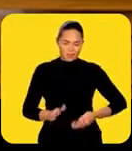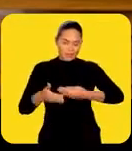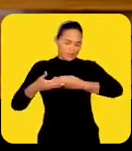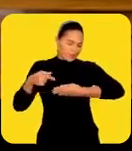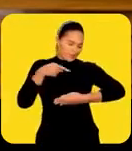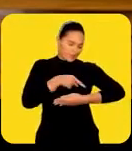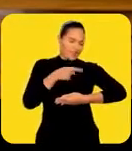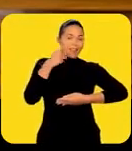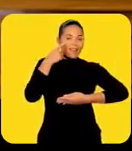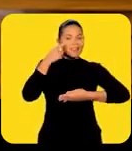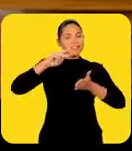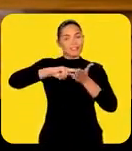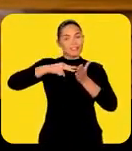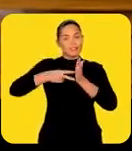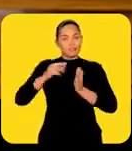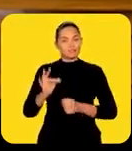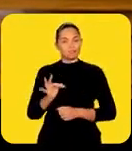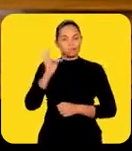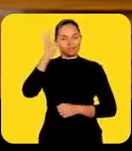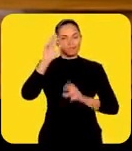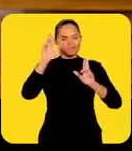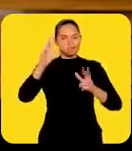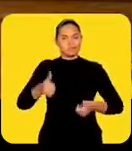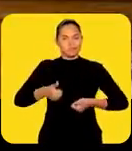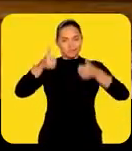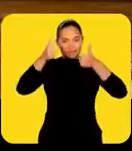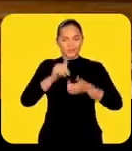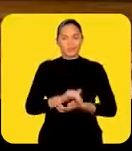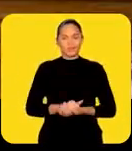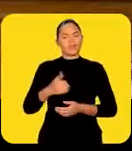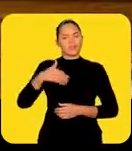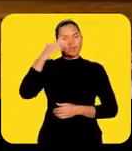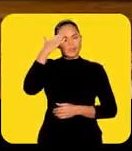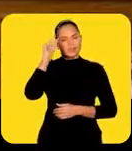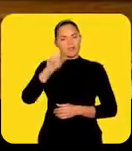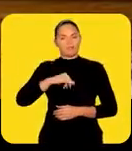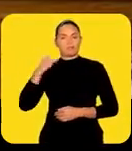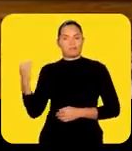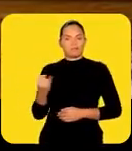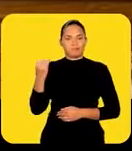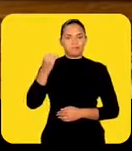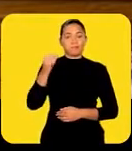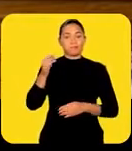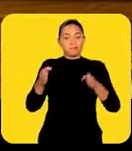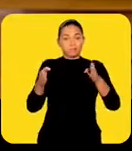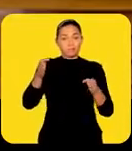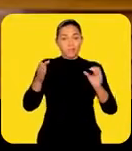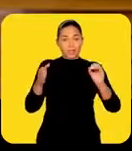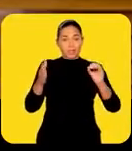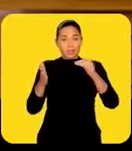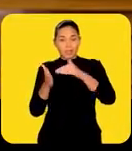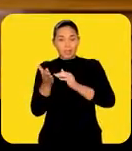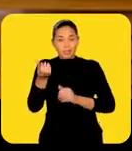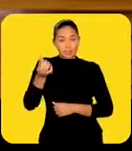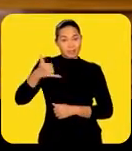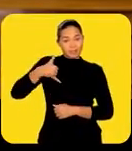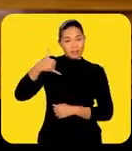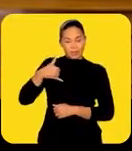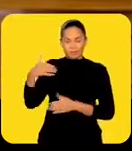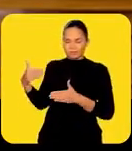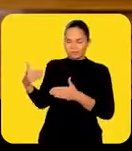ao mundo, vendo o futuro nascer nas minhas mãos. Sei como é importante cuidar da primeira infância. E como nos